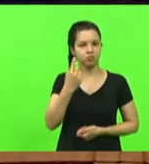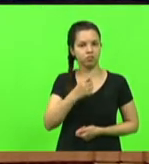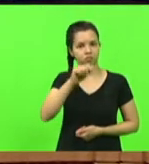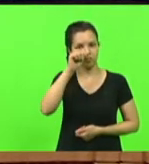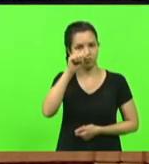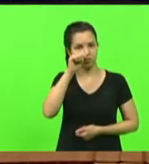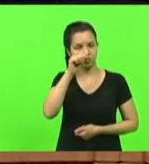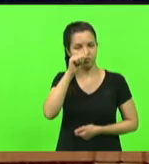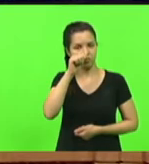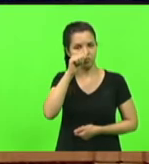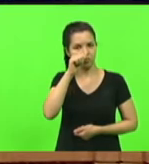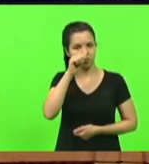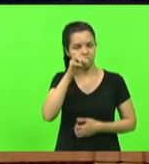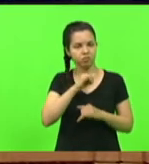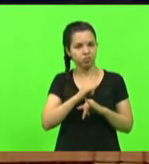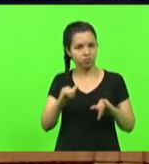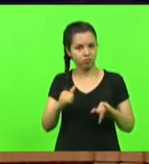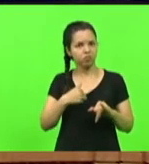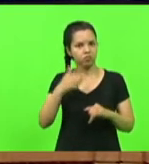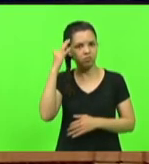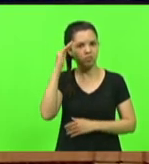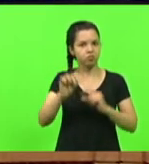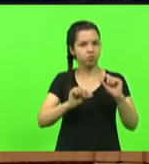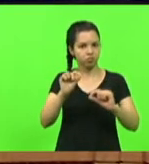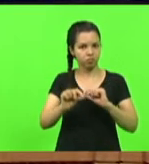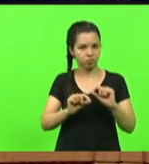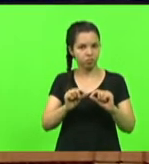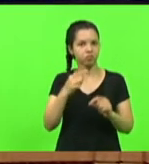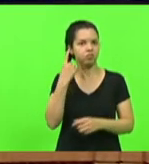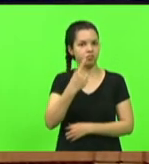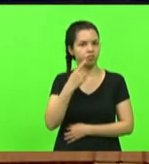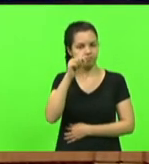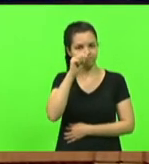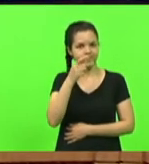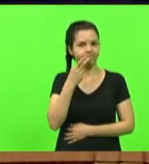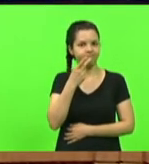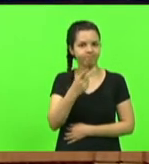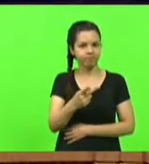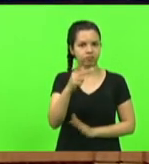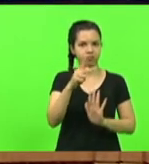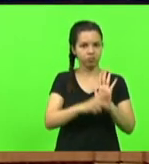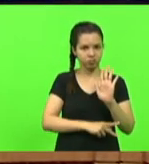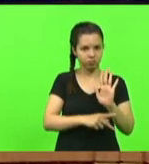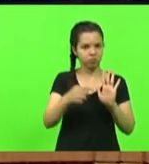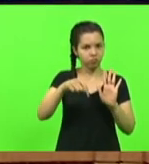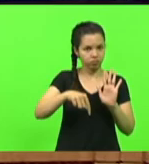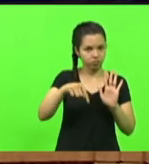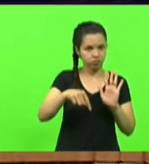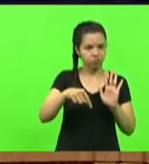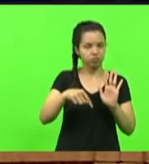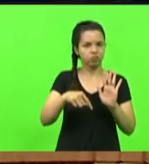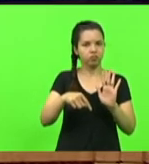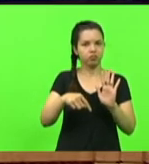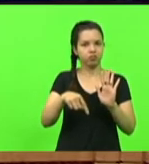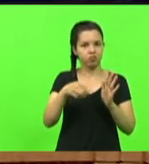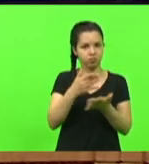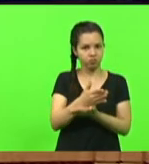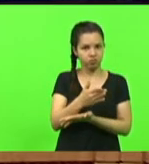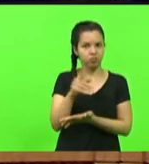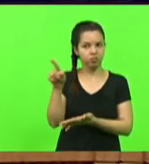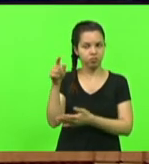Mas entendi que o deputado João Amin disse que o projeto que nós estamos aprovando coloca o Rio Grande do Sul